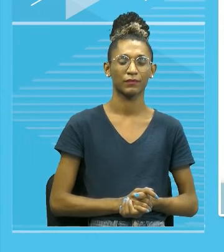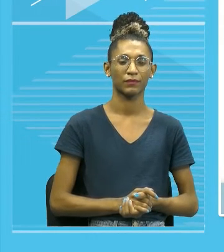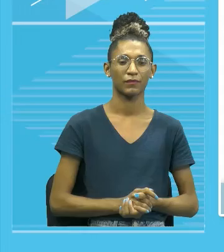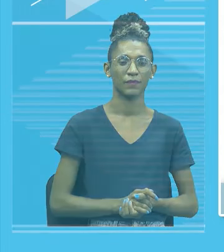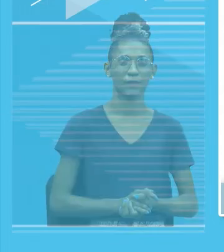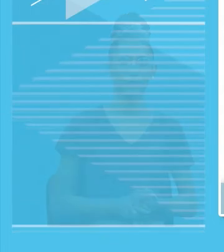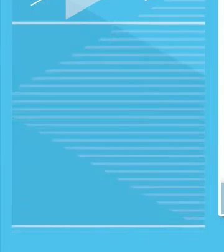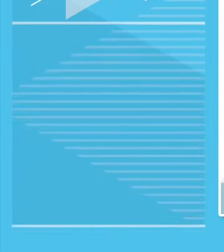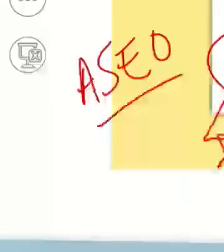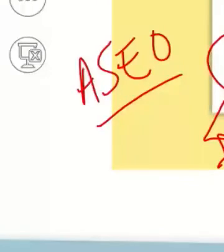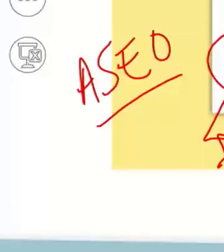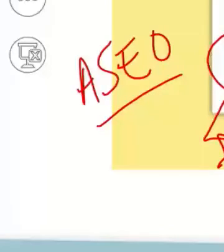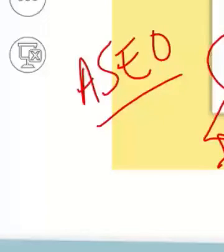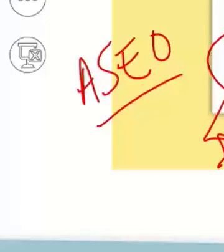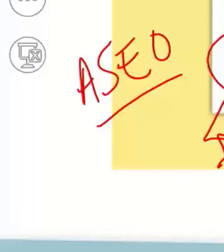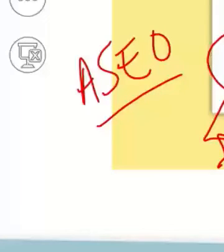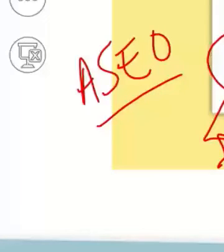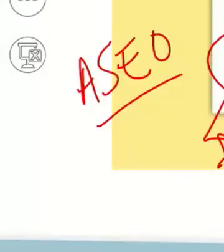um minuto